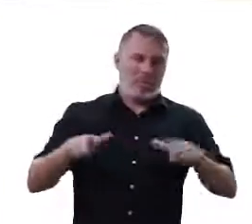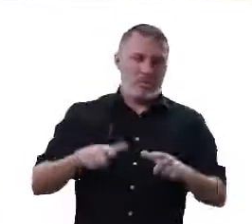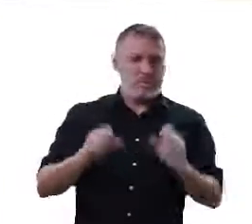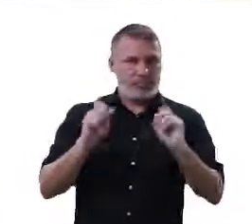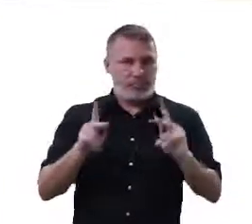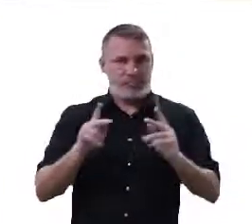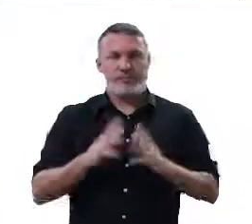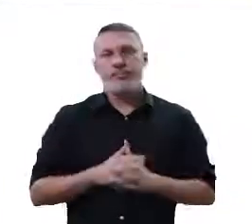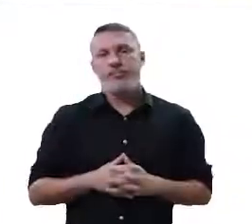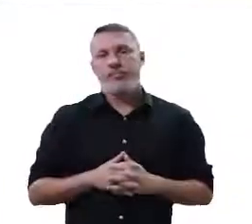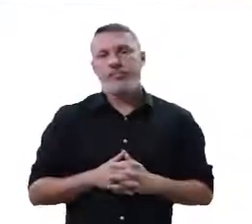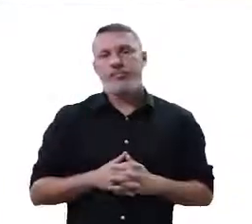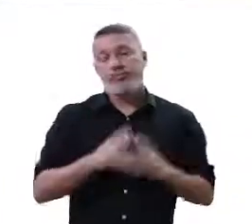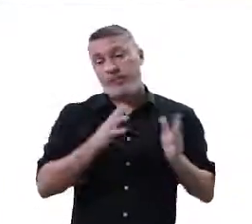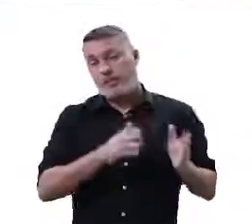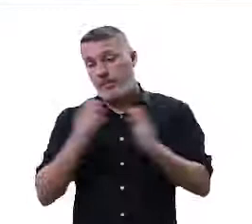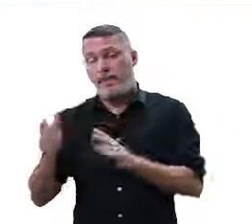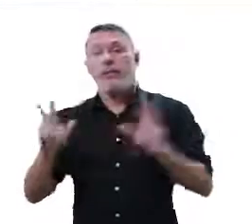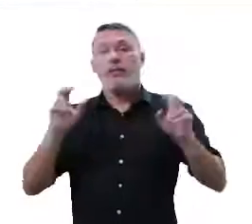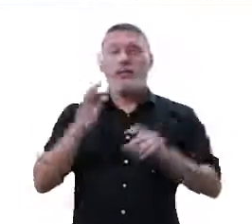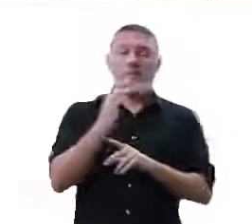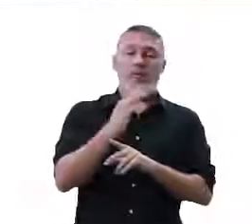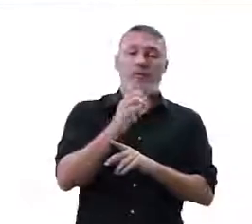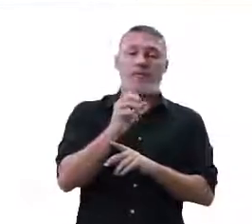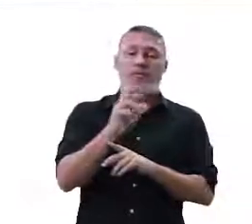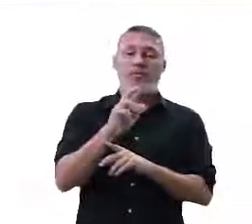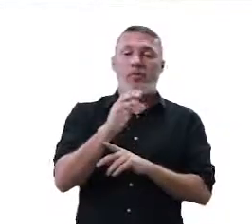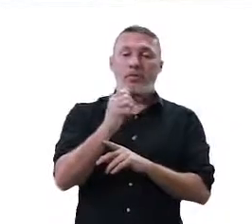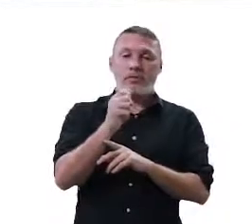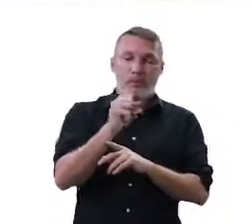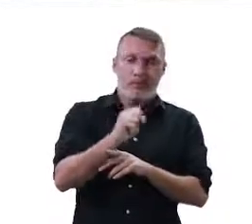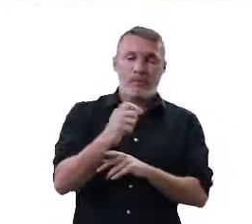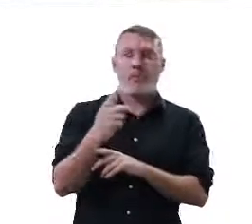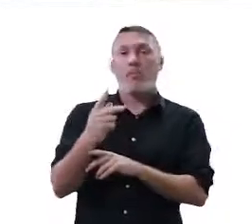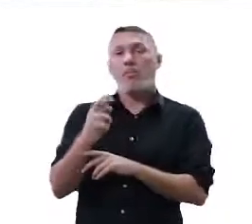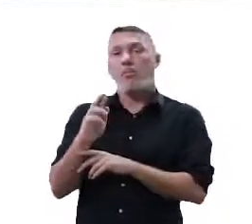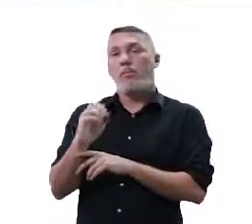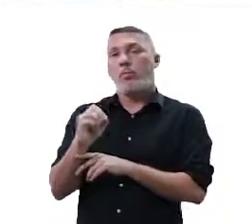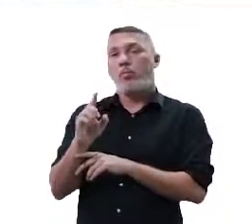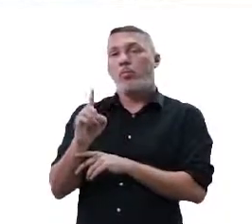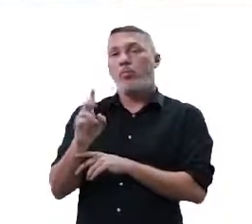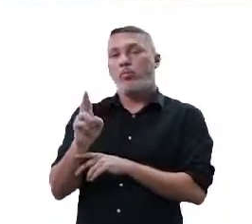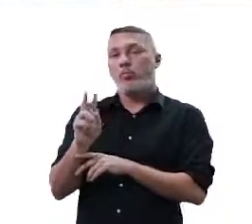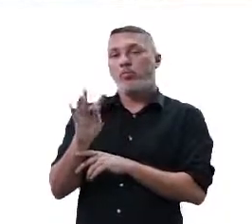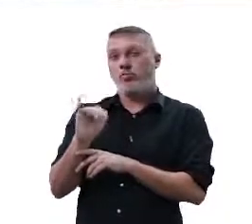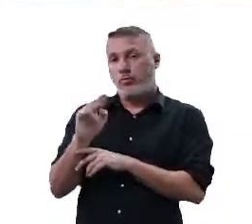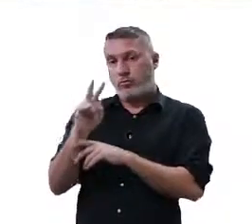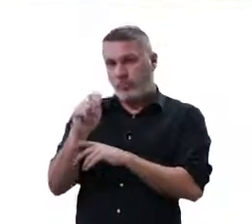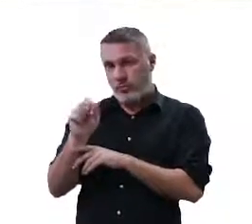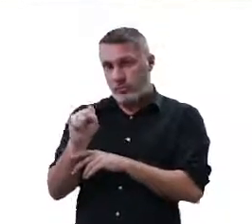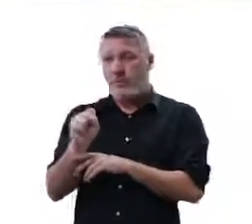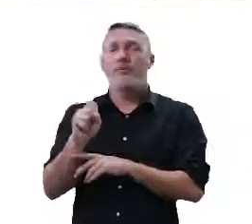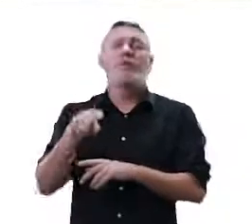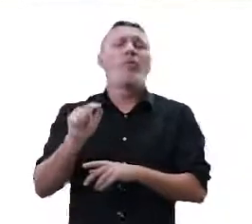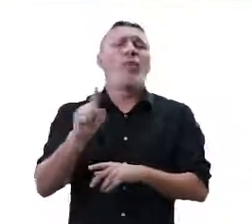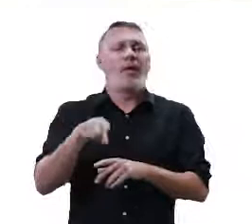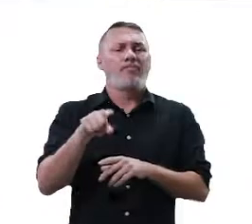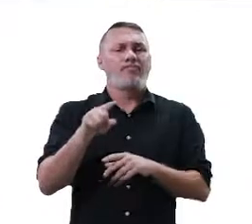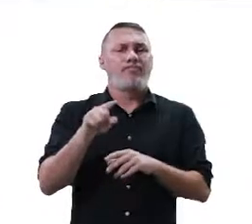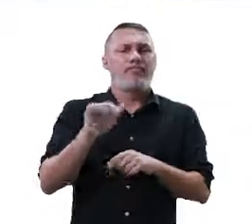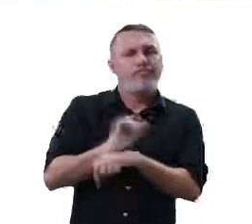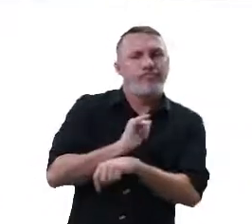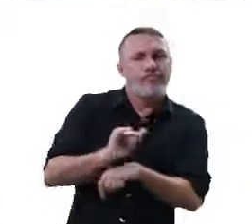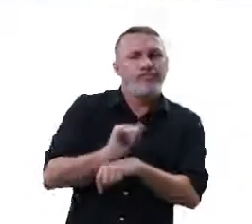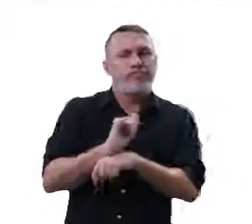organização desse trabalho, certo? E as forças produtivas? As forças produtivas são exatamente